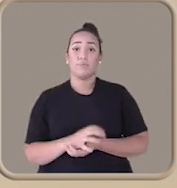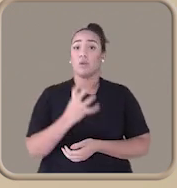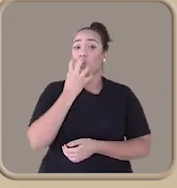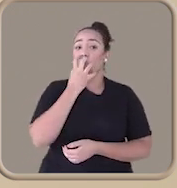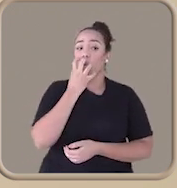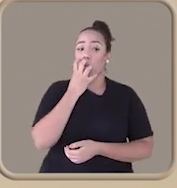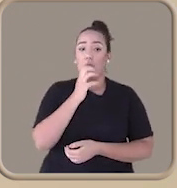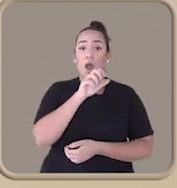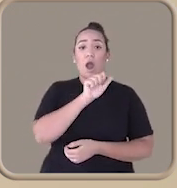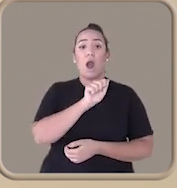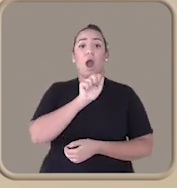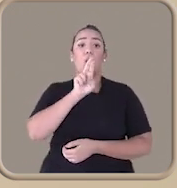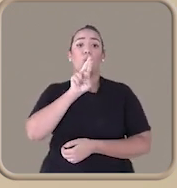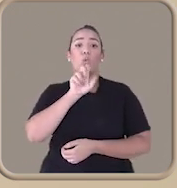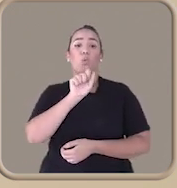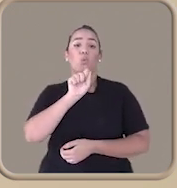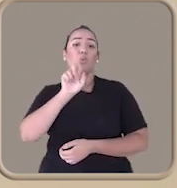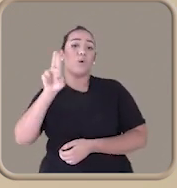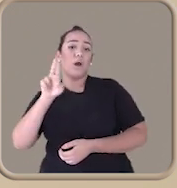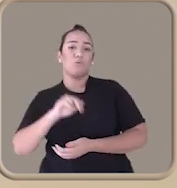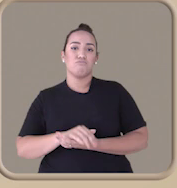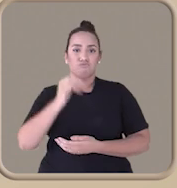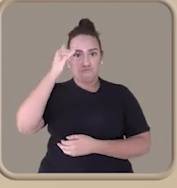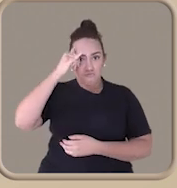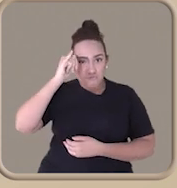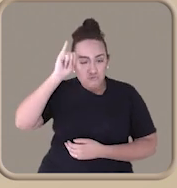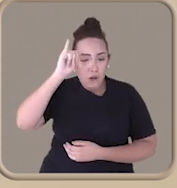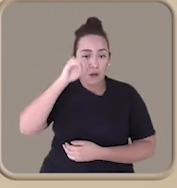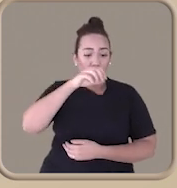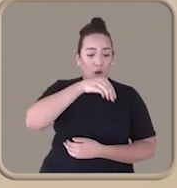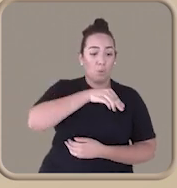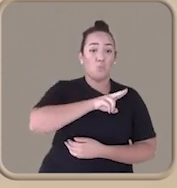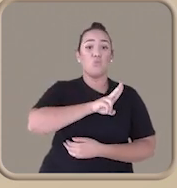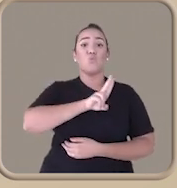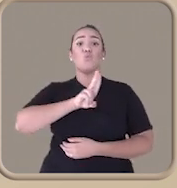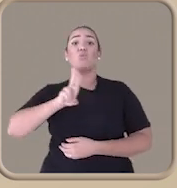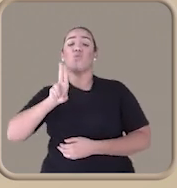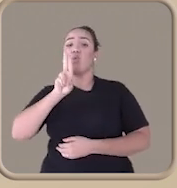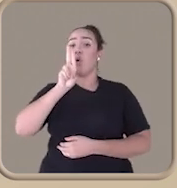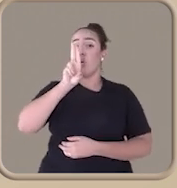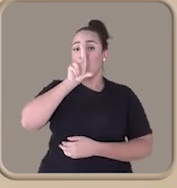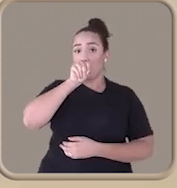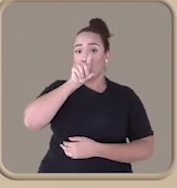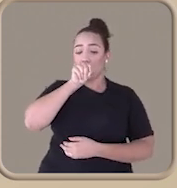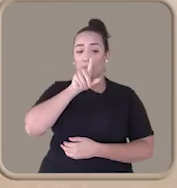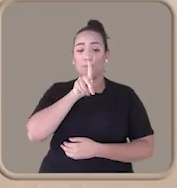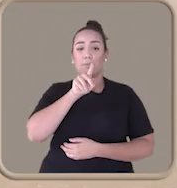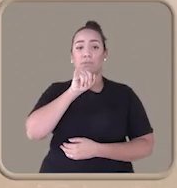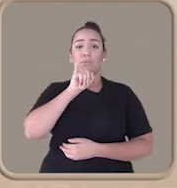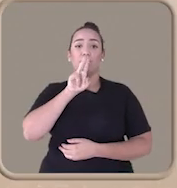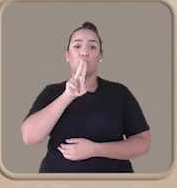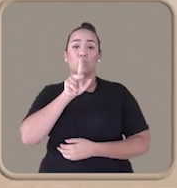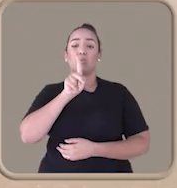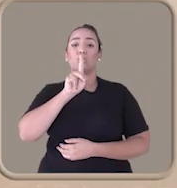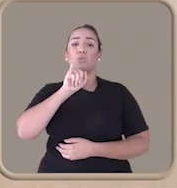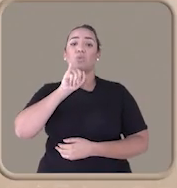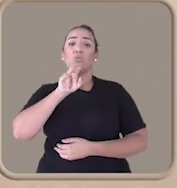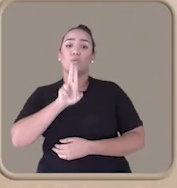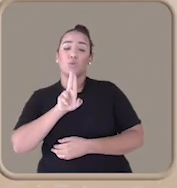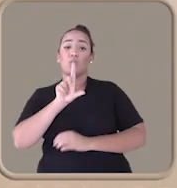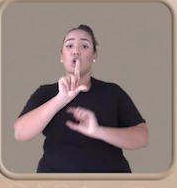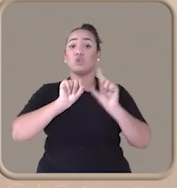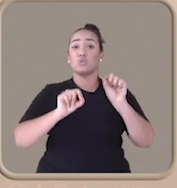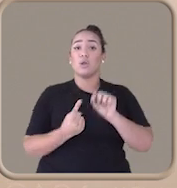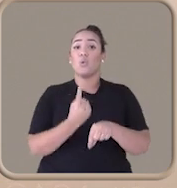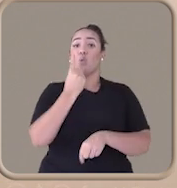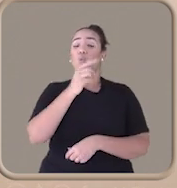cachorro faz au-au, a vaca faz mu e o pássaro faz piu-piu. Escolha um desses animais